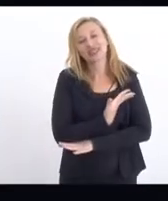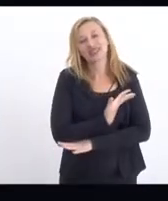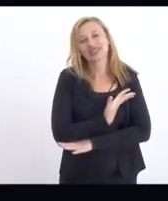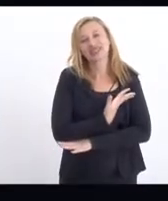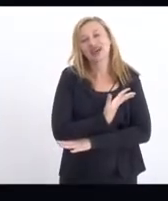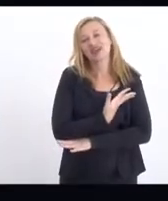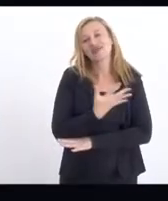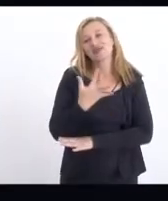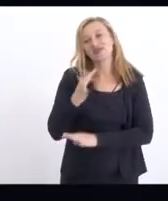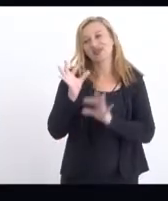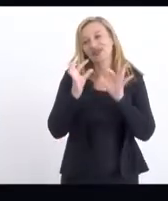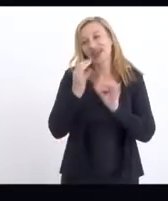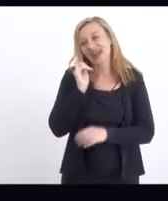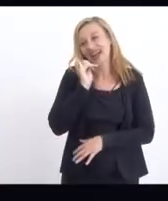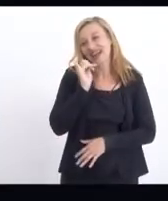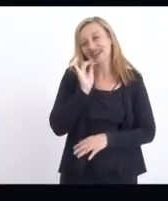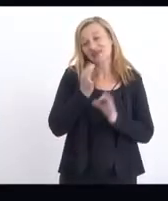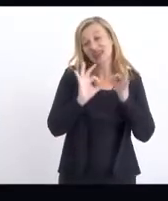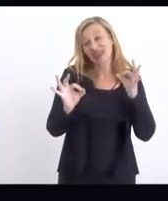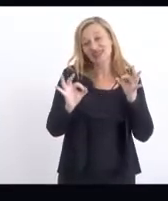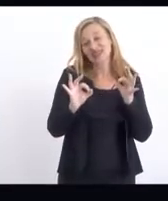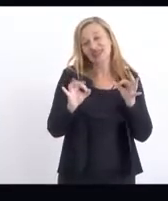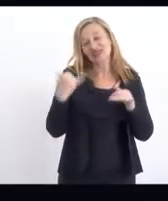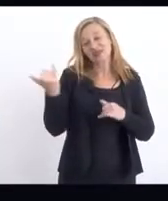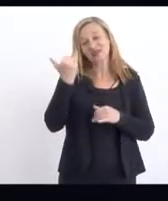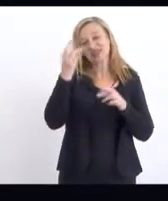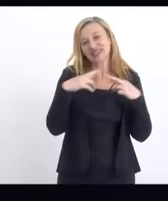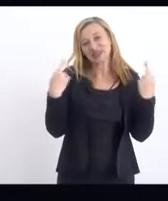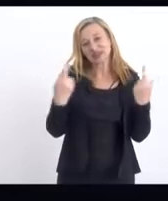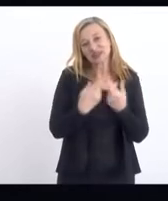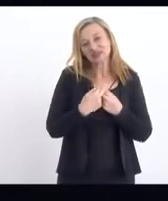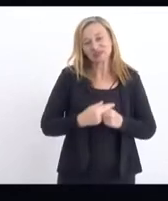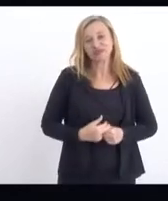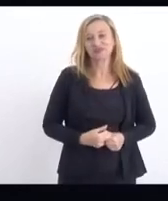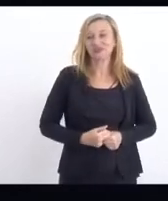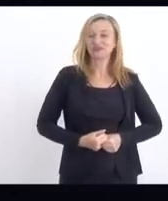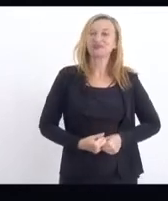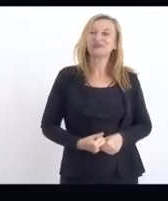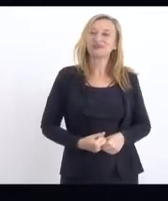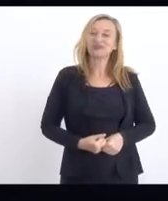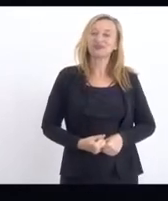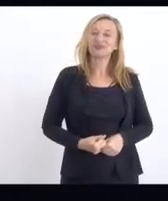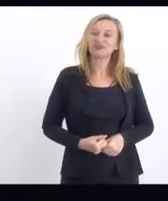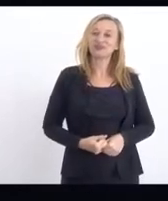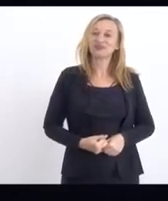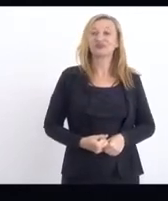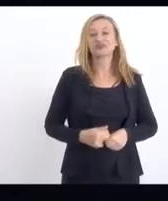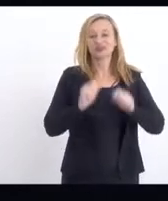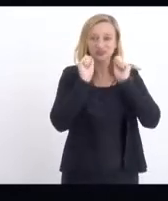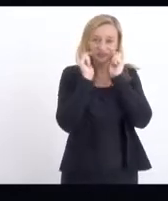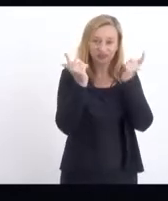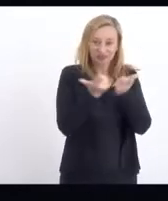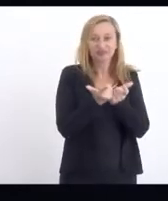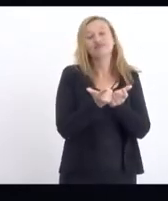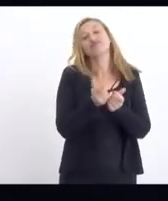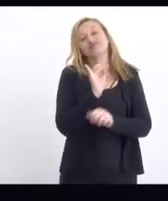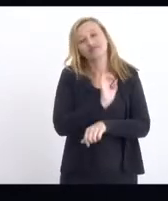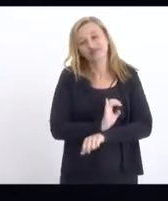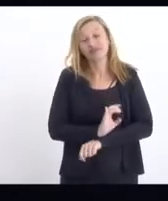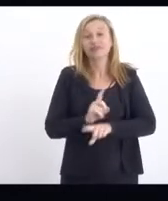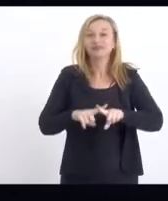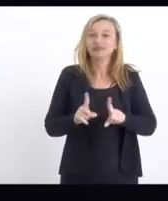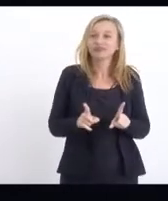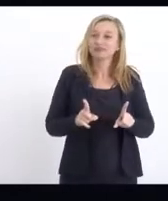fazer um breve relato da importância dessa reunião. É claro que isso é feito pela Assembleia do Estado, mas